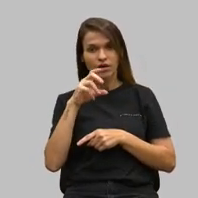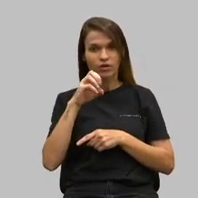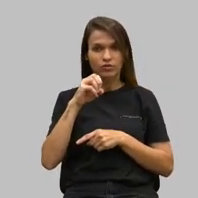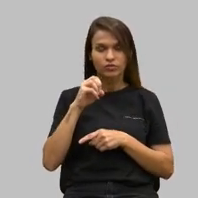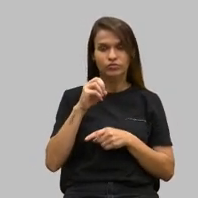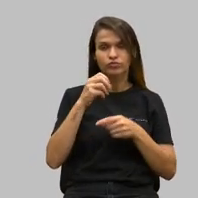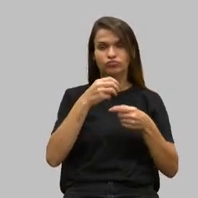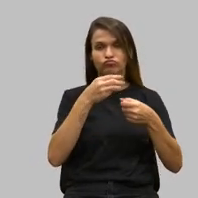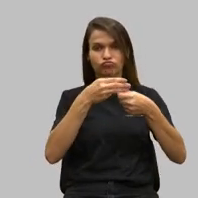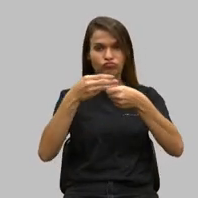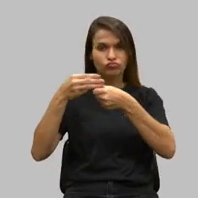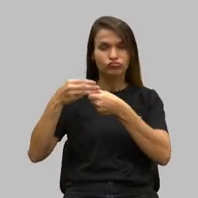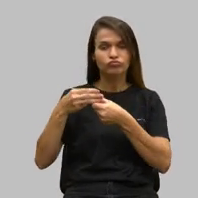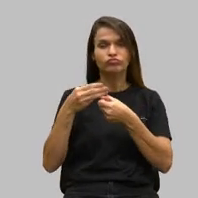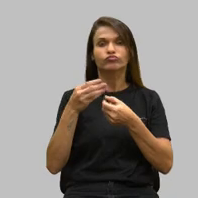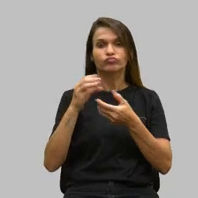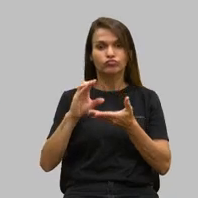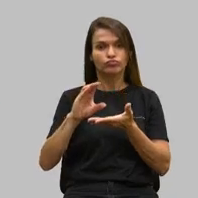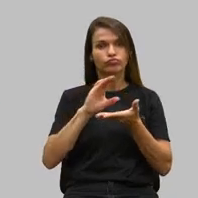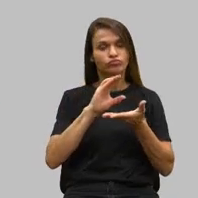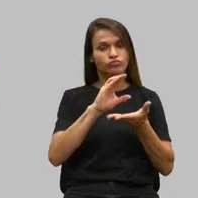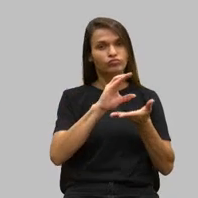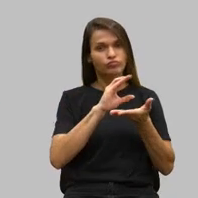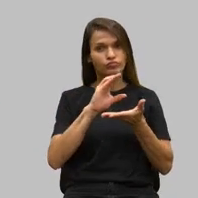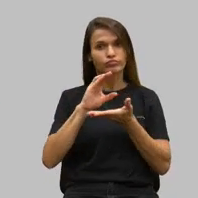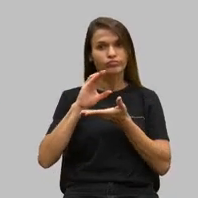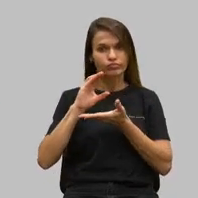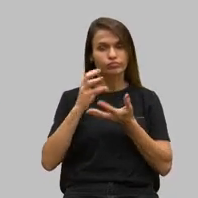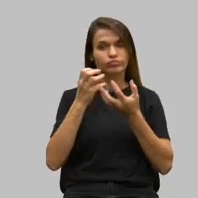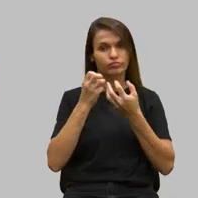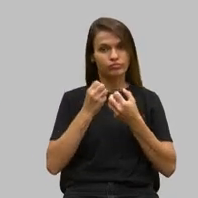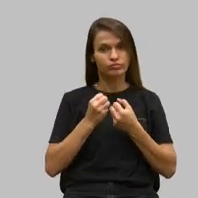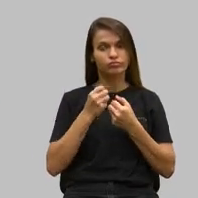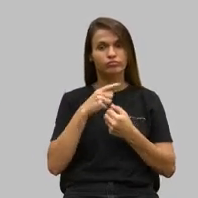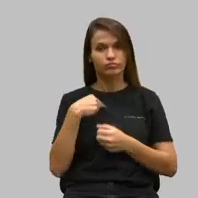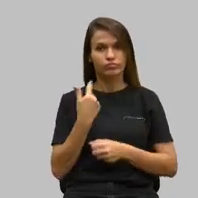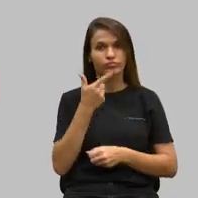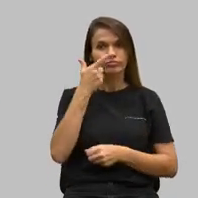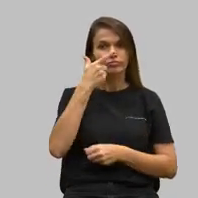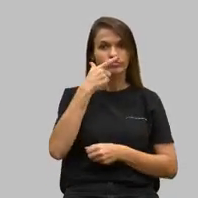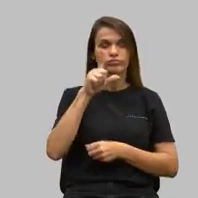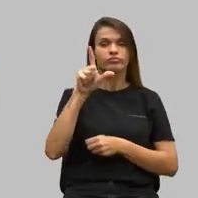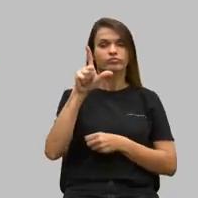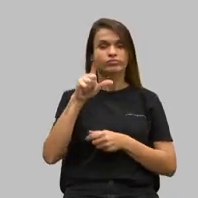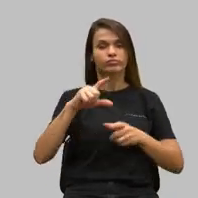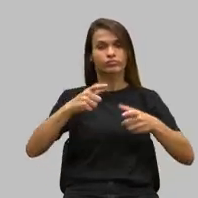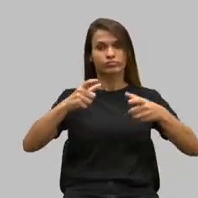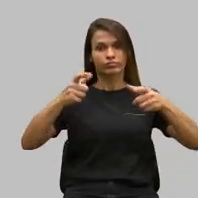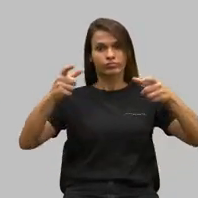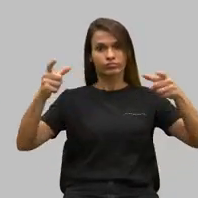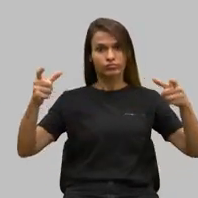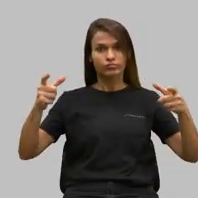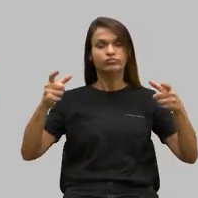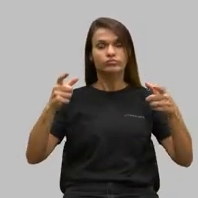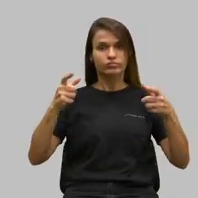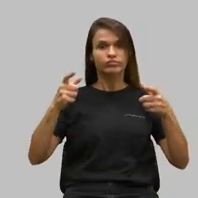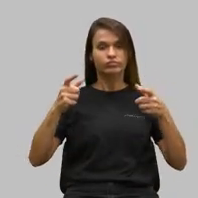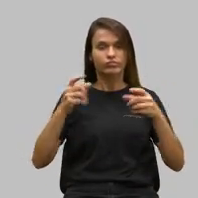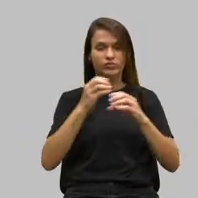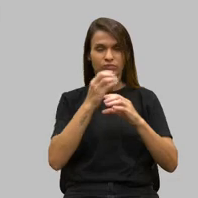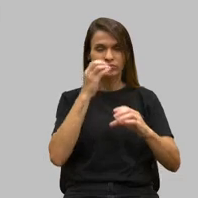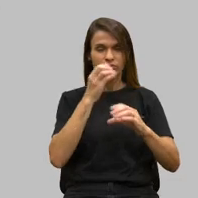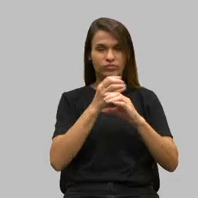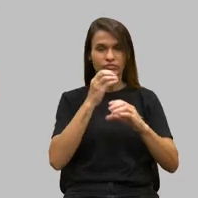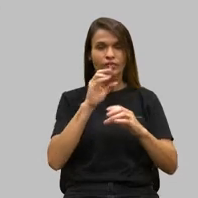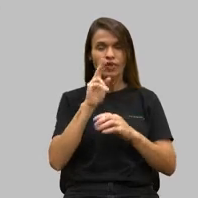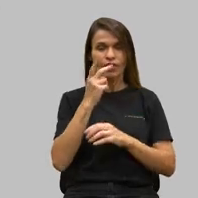para receber o recurso, para que a gente consiga ampliar hemodiálise, que cresce com a melhoria